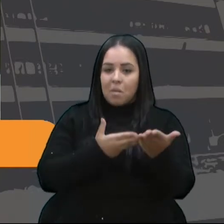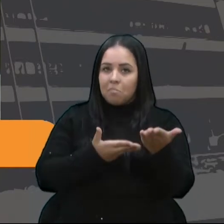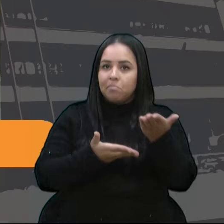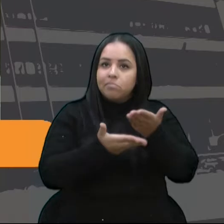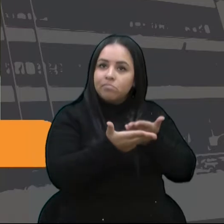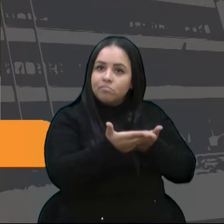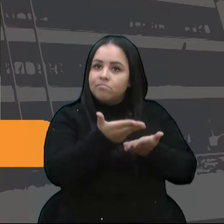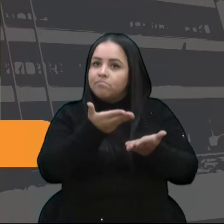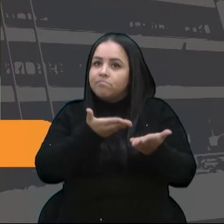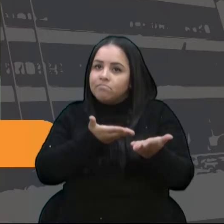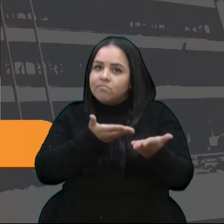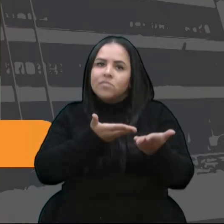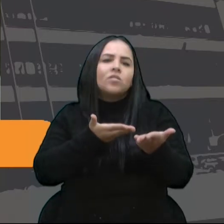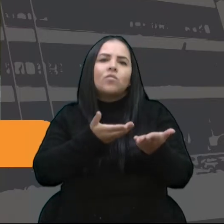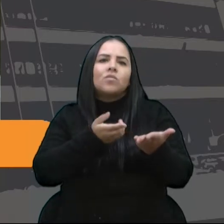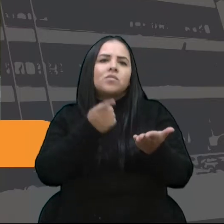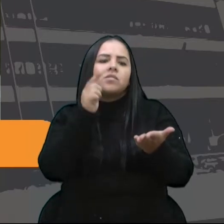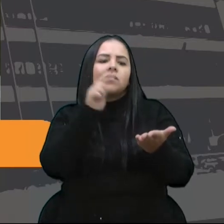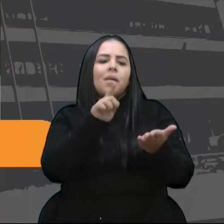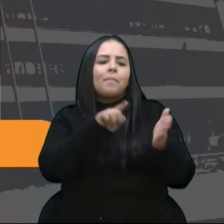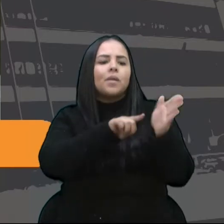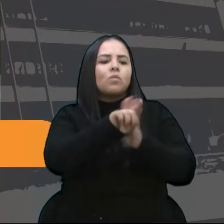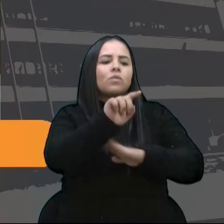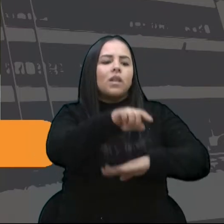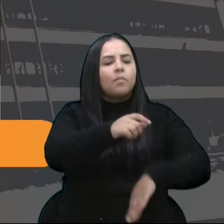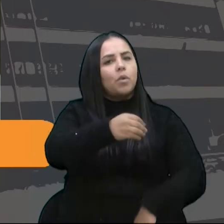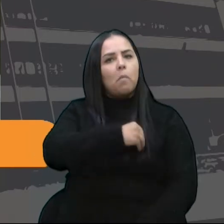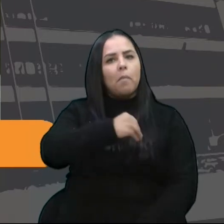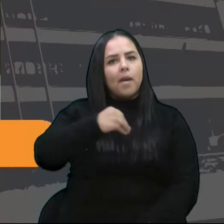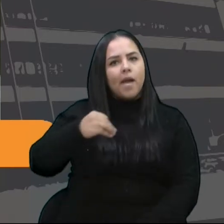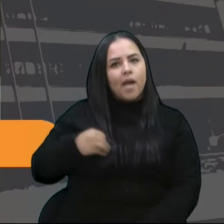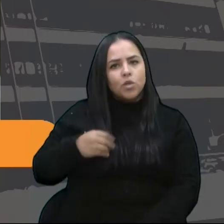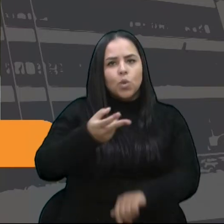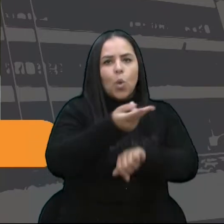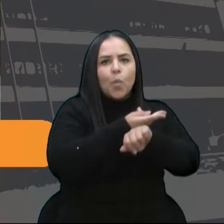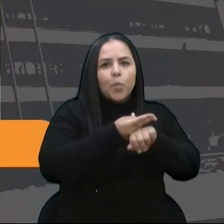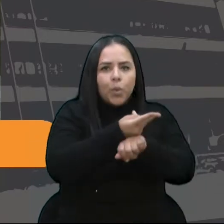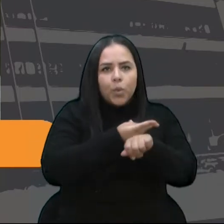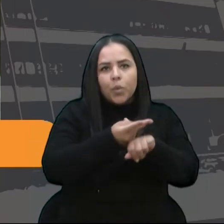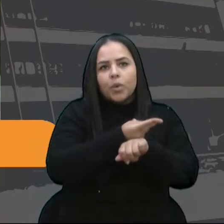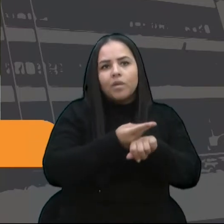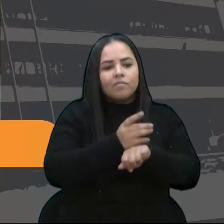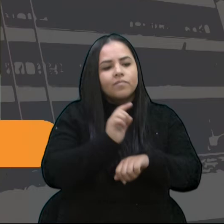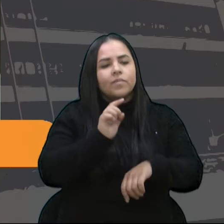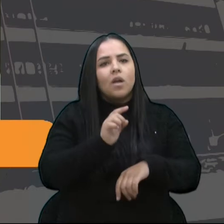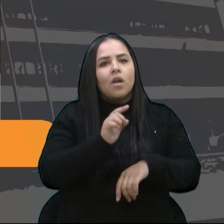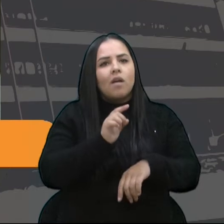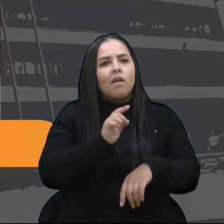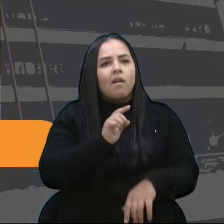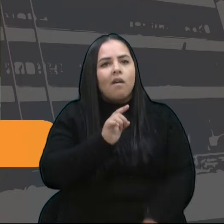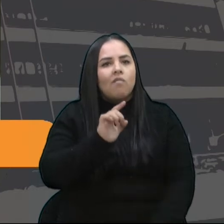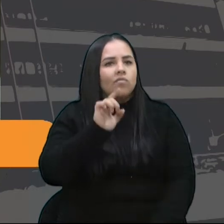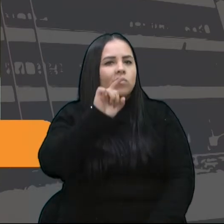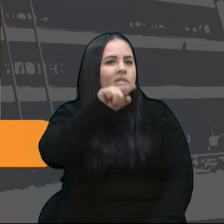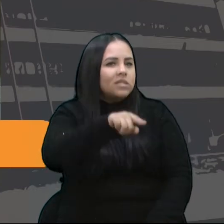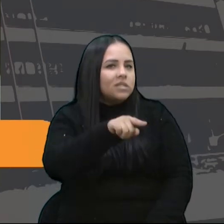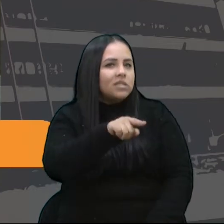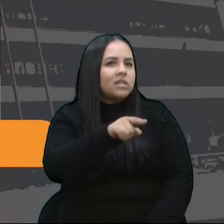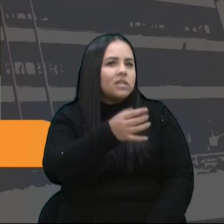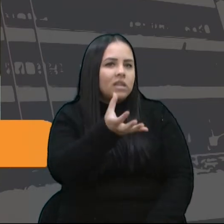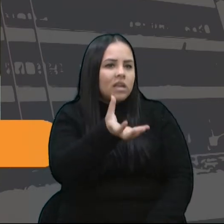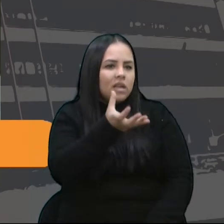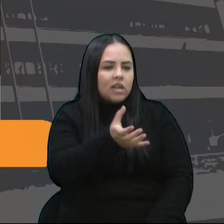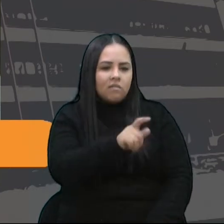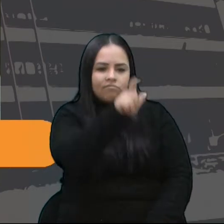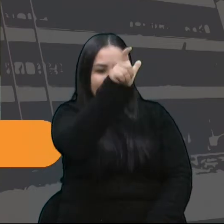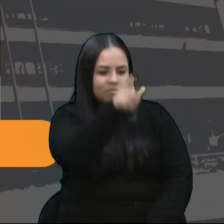Você vai buscar, quando você busca um médico, quem quer que seja, você está buscando a reputação